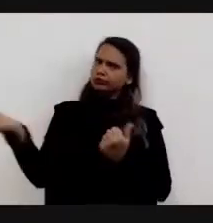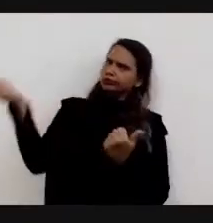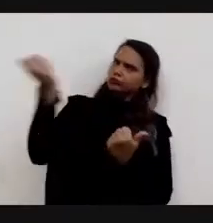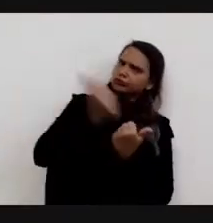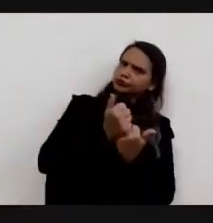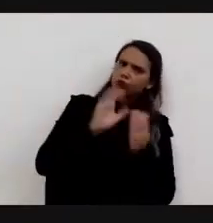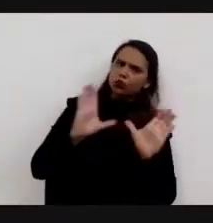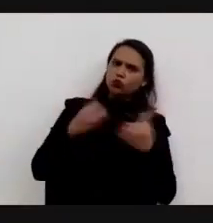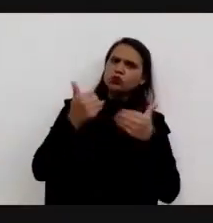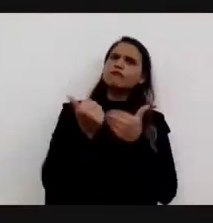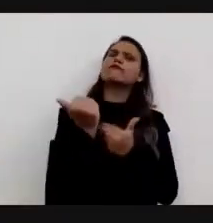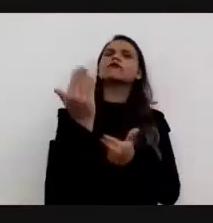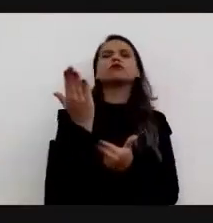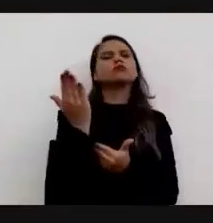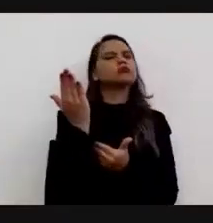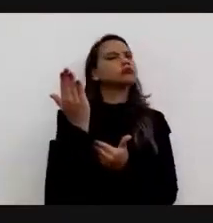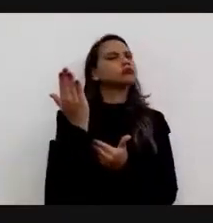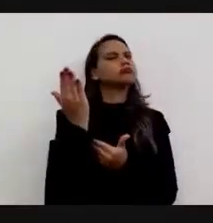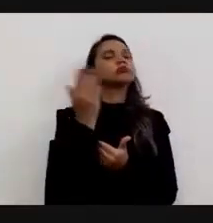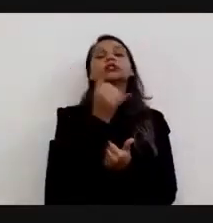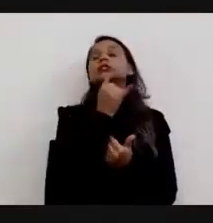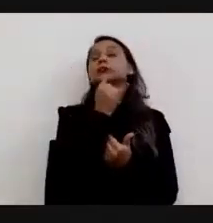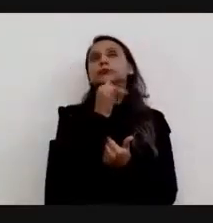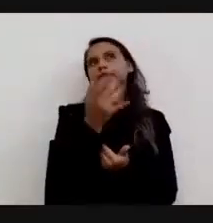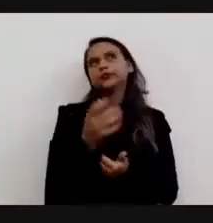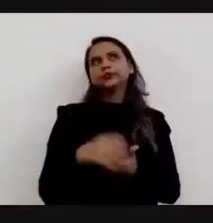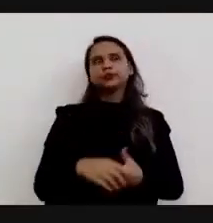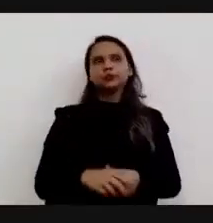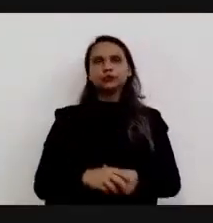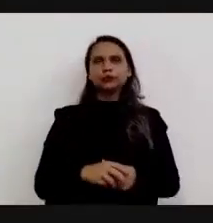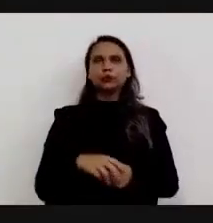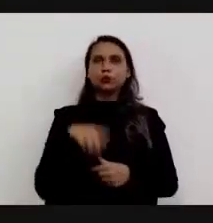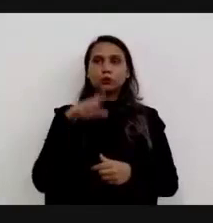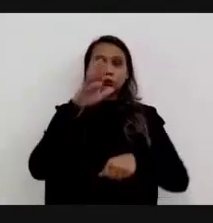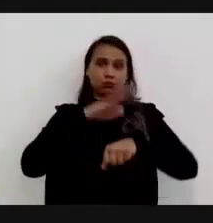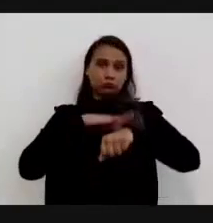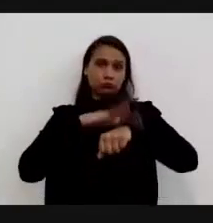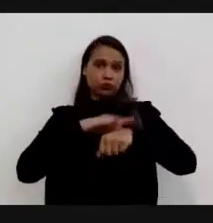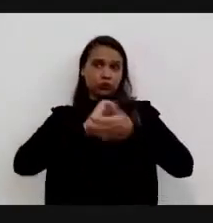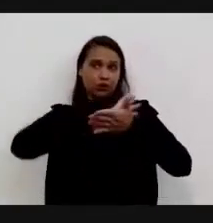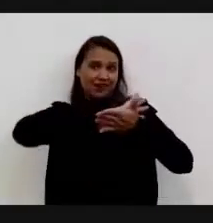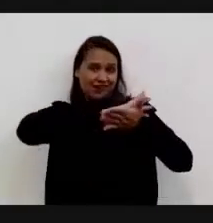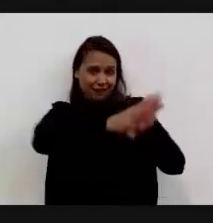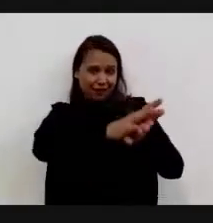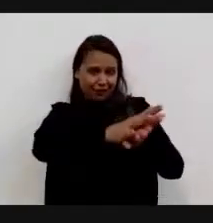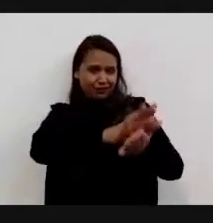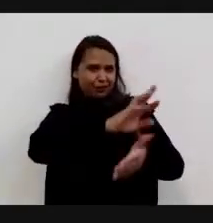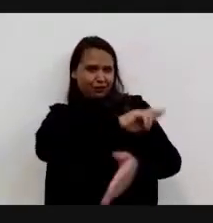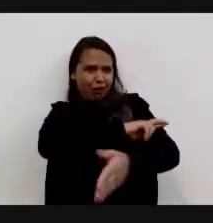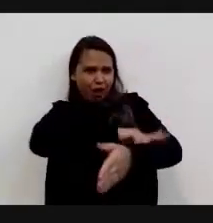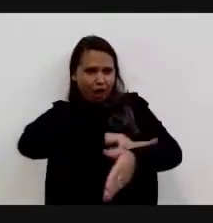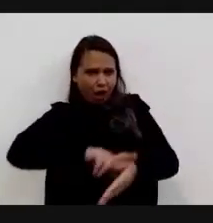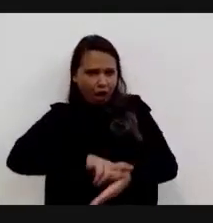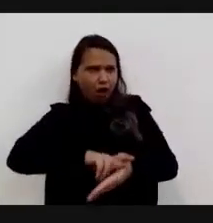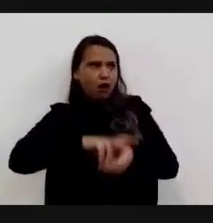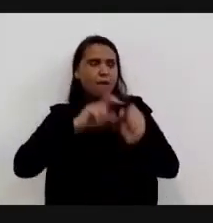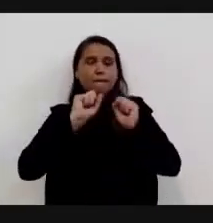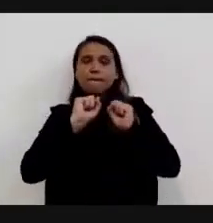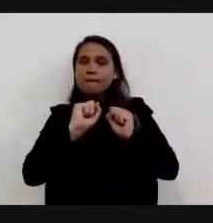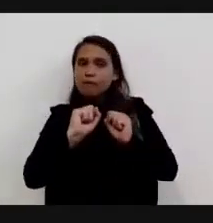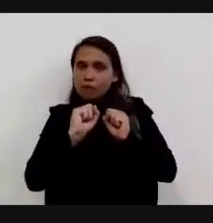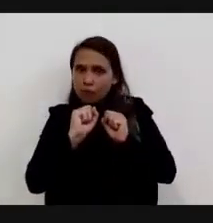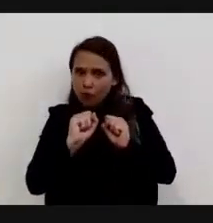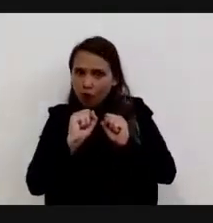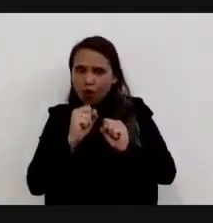substituir uma comissão externa. Por exemplo, uma situação de racismo pode ser muito bem acompanhada